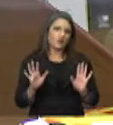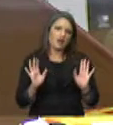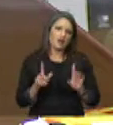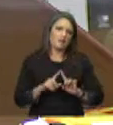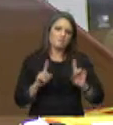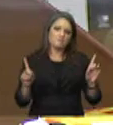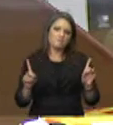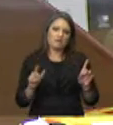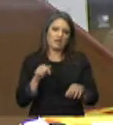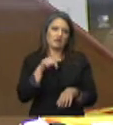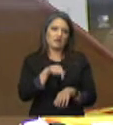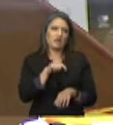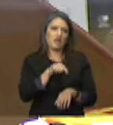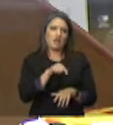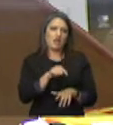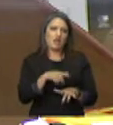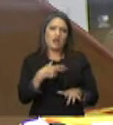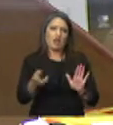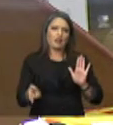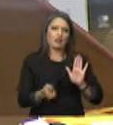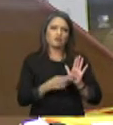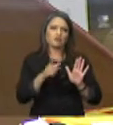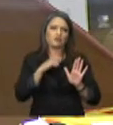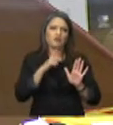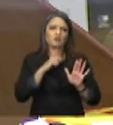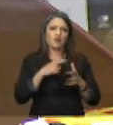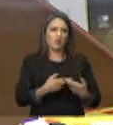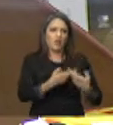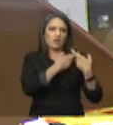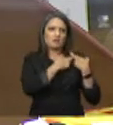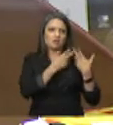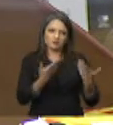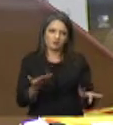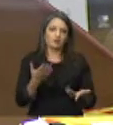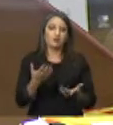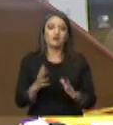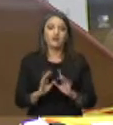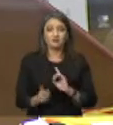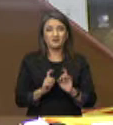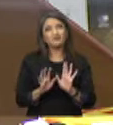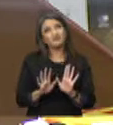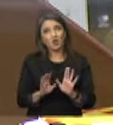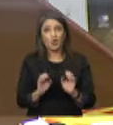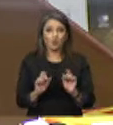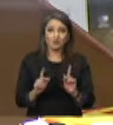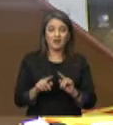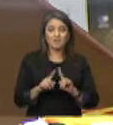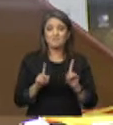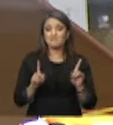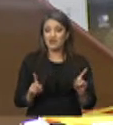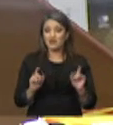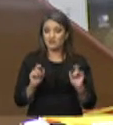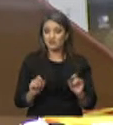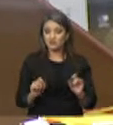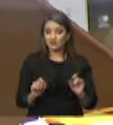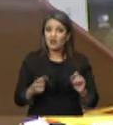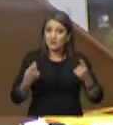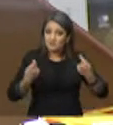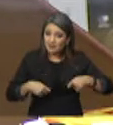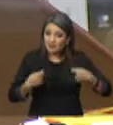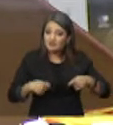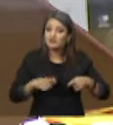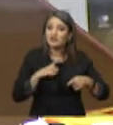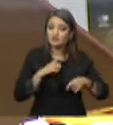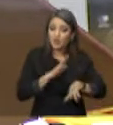faz parte do ônibus de assumirmos público risco de responder ações de improbidade tudo bem isso é verdade mas que pelo menos